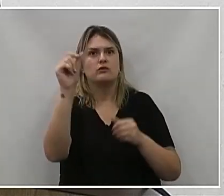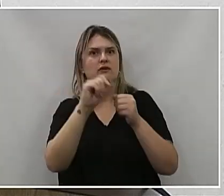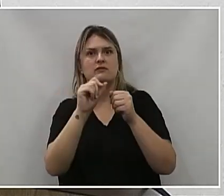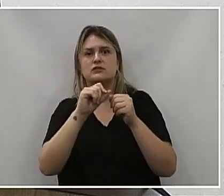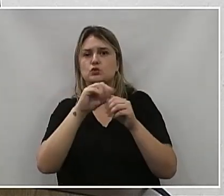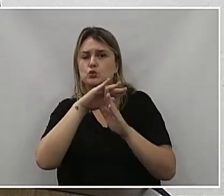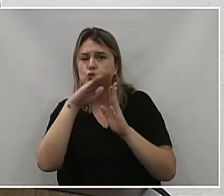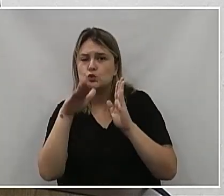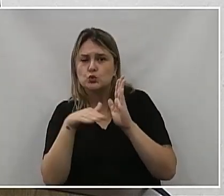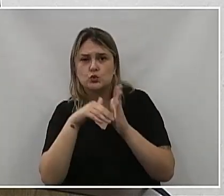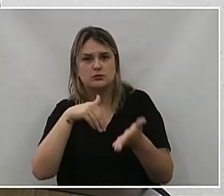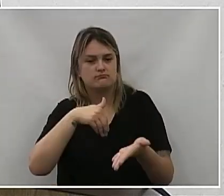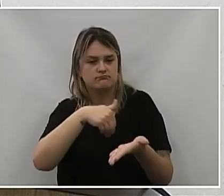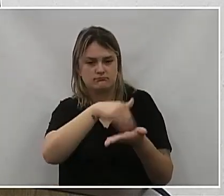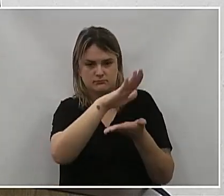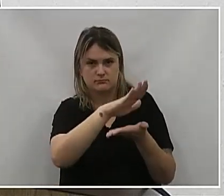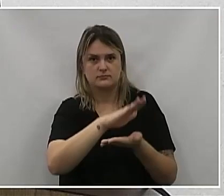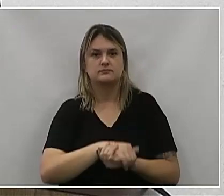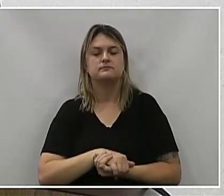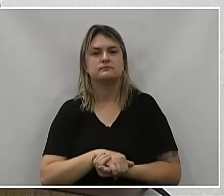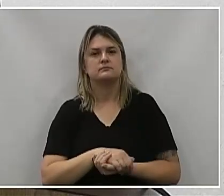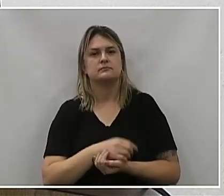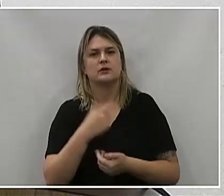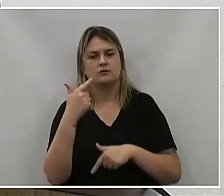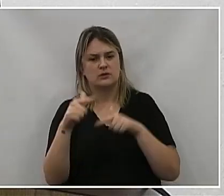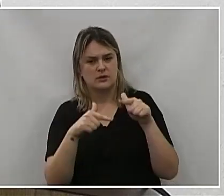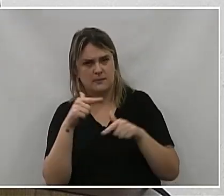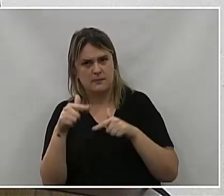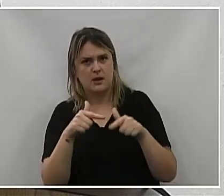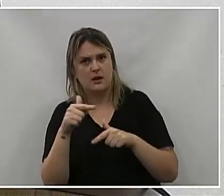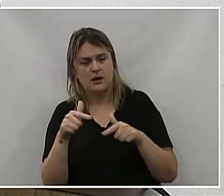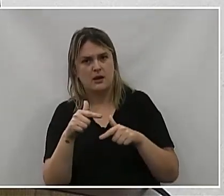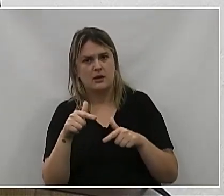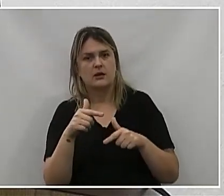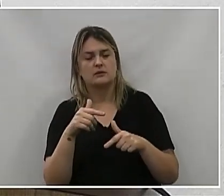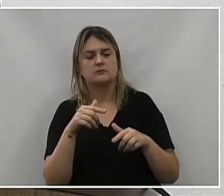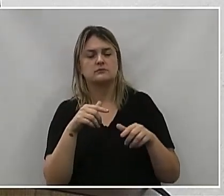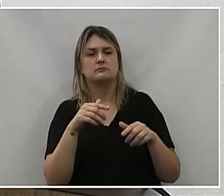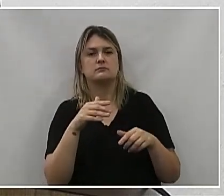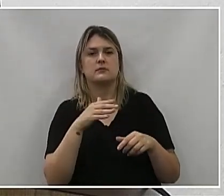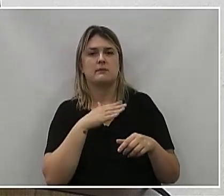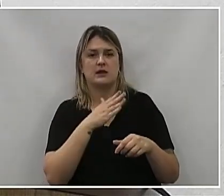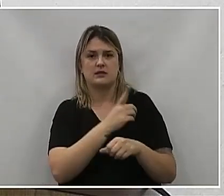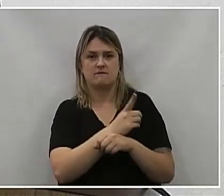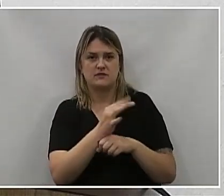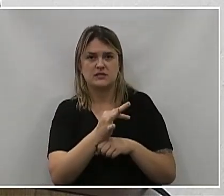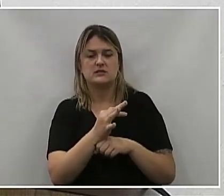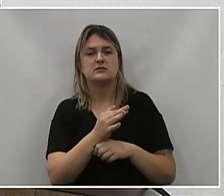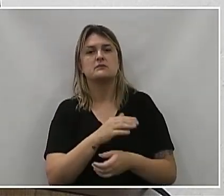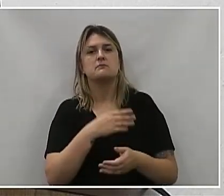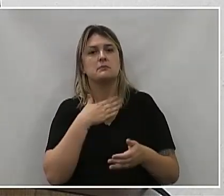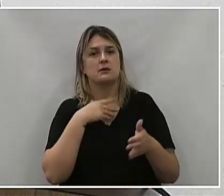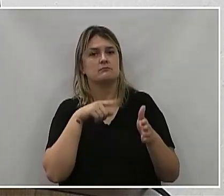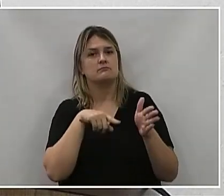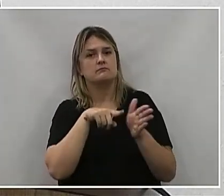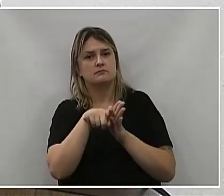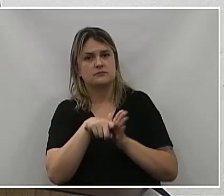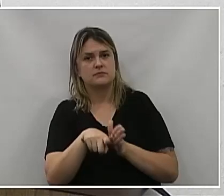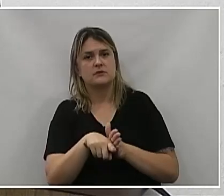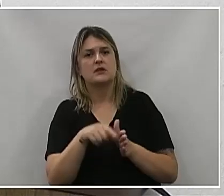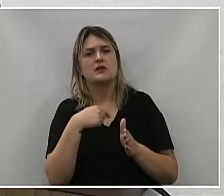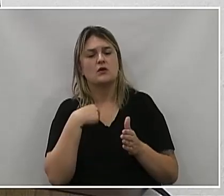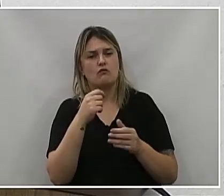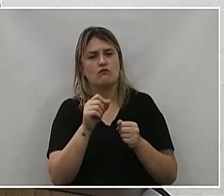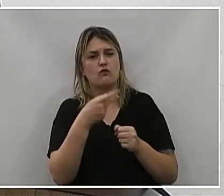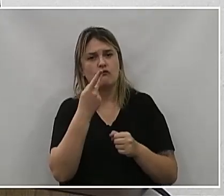exonerar, vou trabalhar dentro do possível para fazer minha defesa, meus questionamentos, mas quero trazer a público